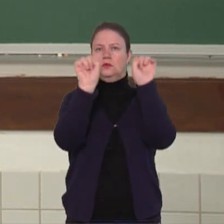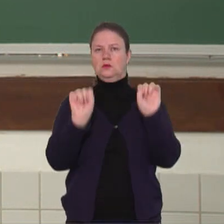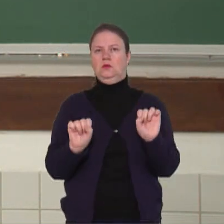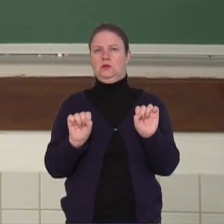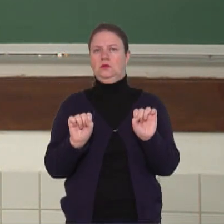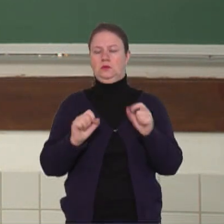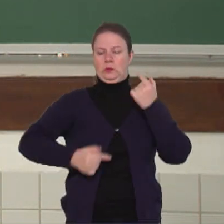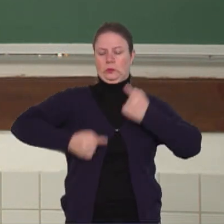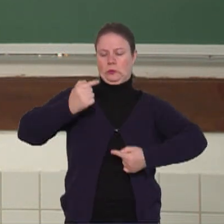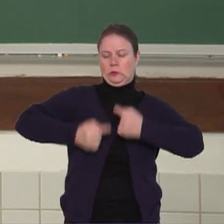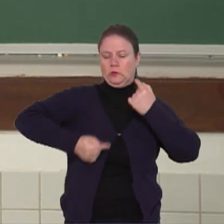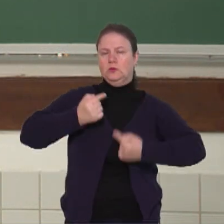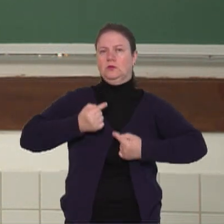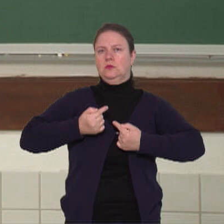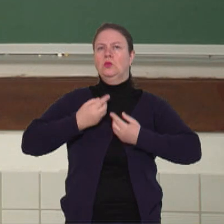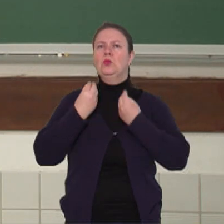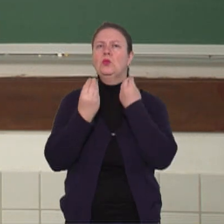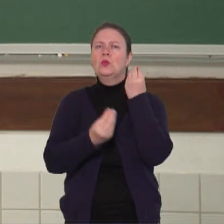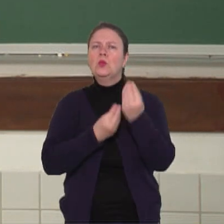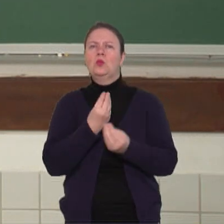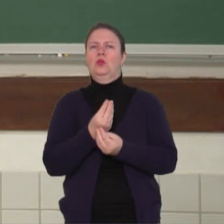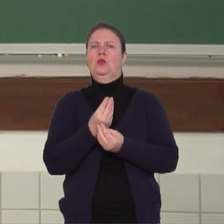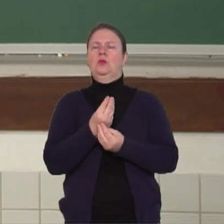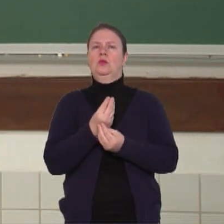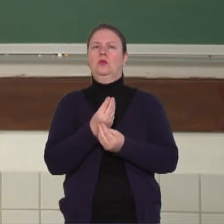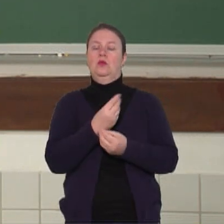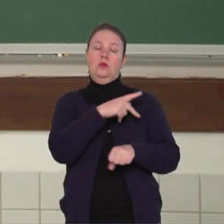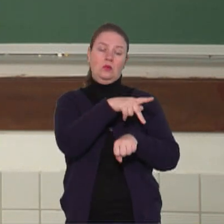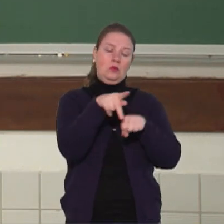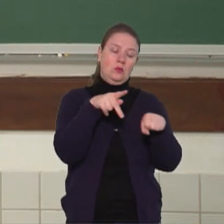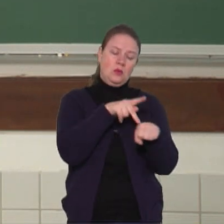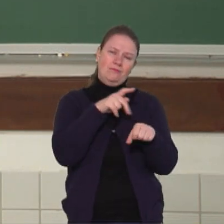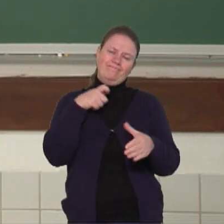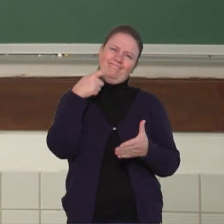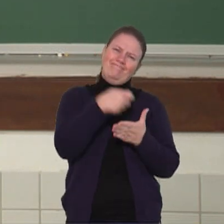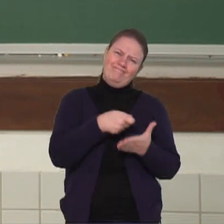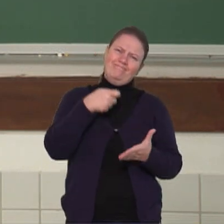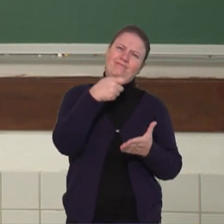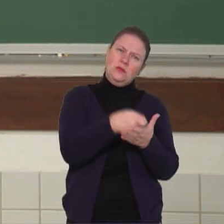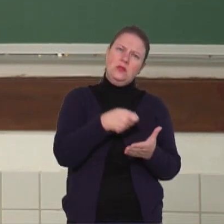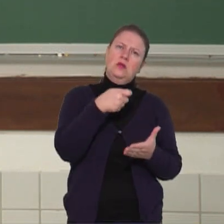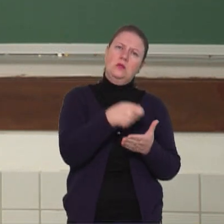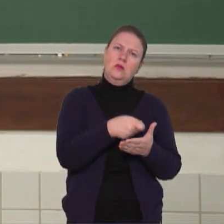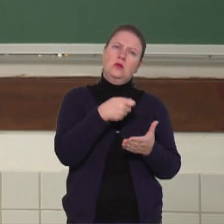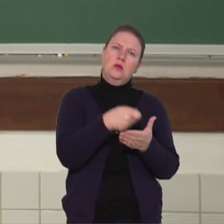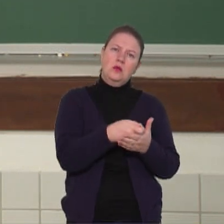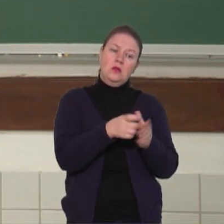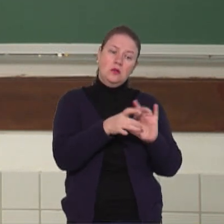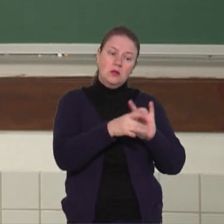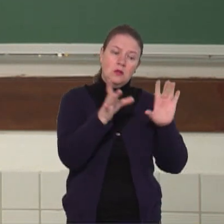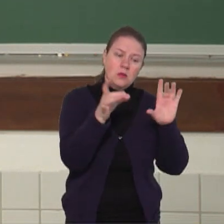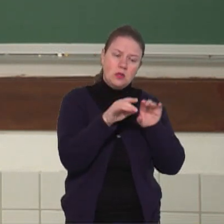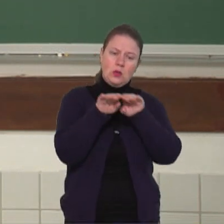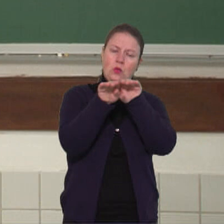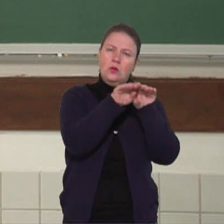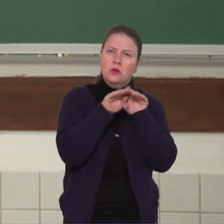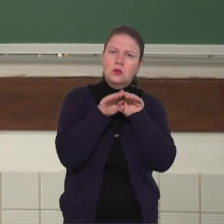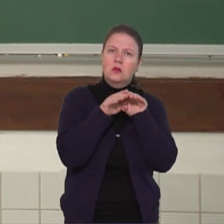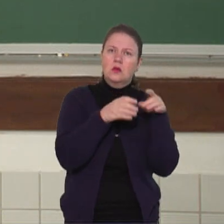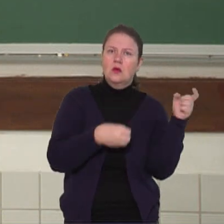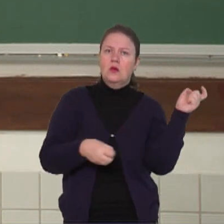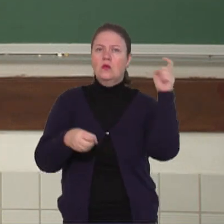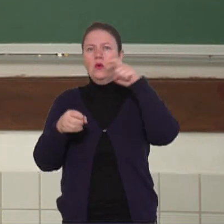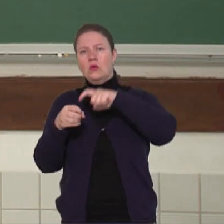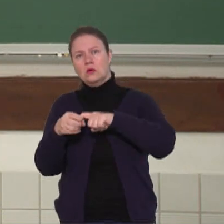a uma monarquia. É bem contraditório, Um país que lutou tanto pela liberdade, igualdade e fraternidade, voltar a ser